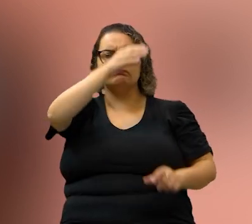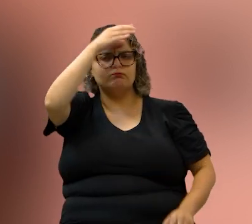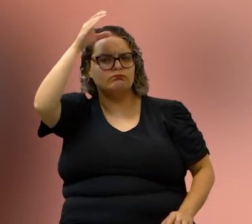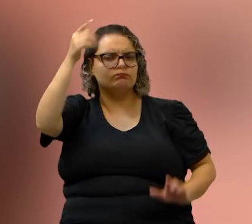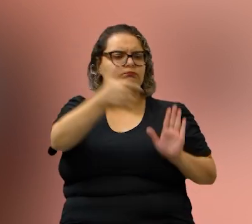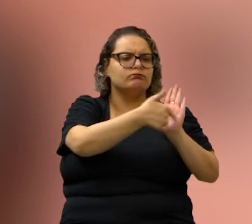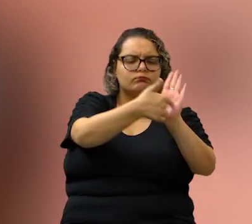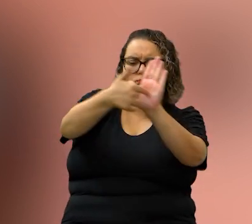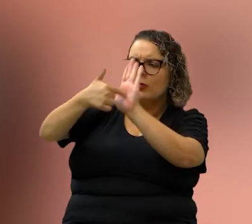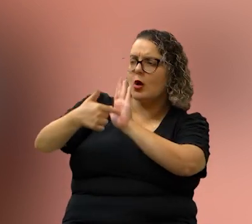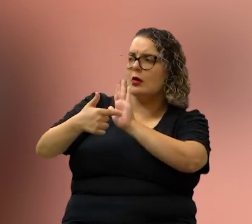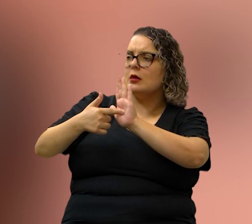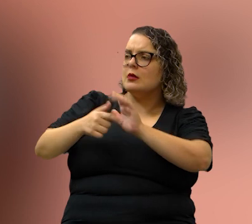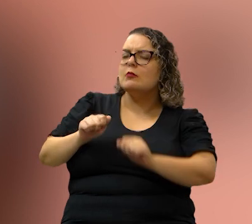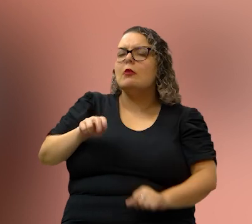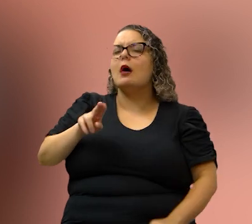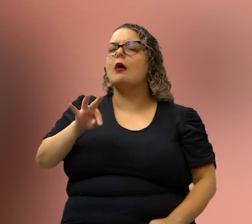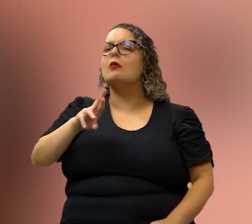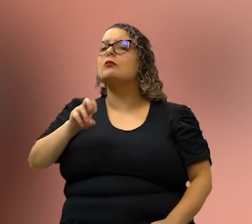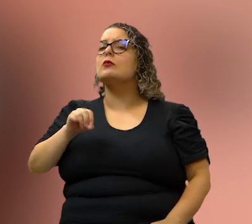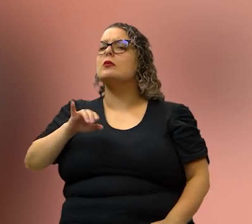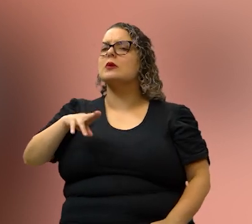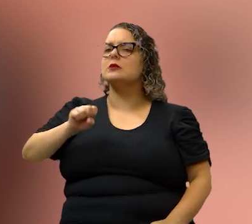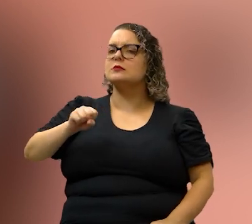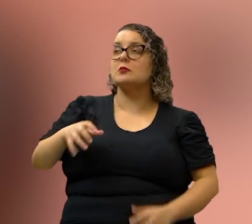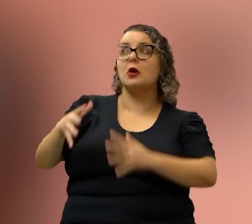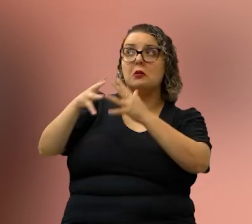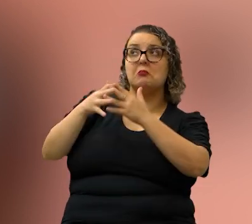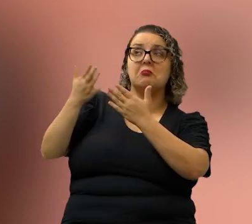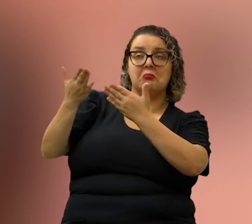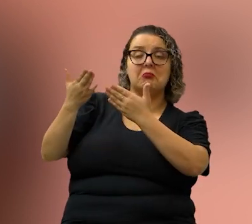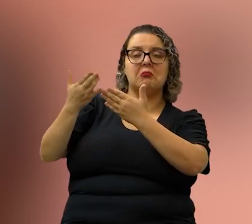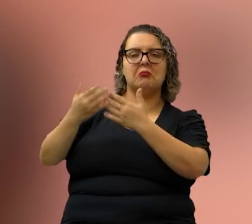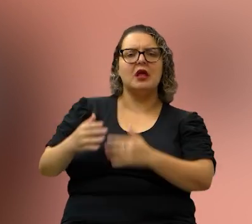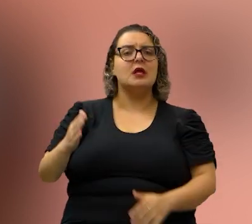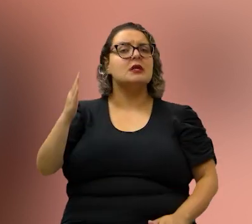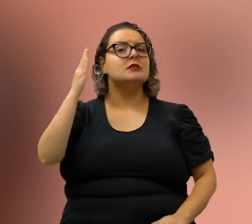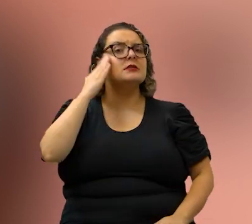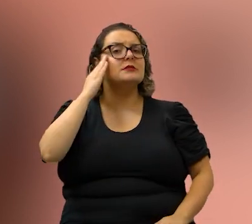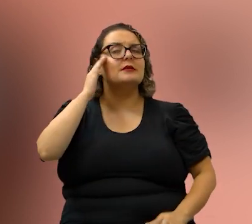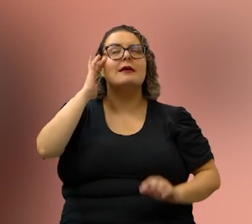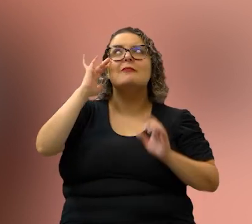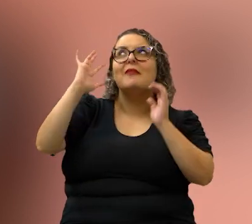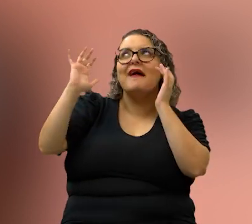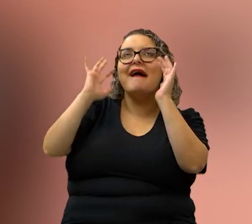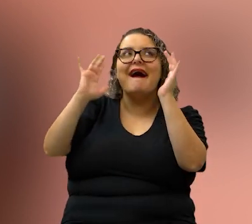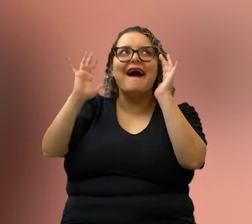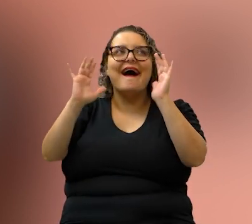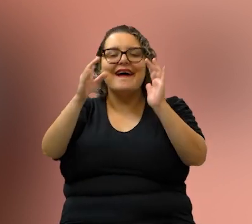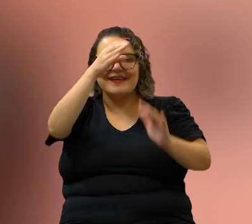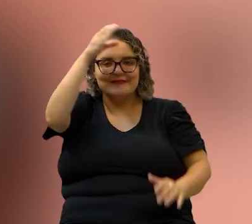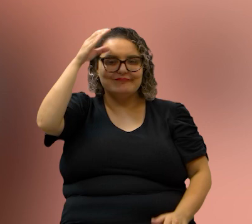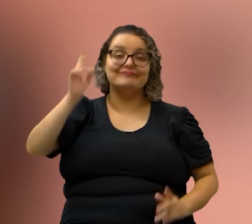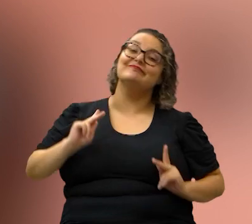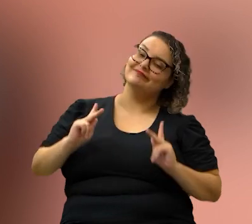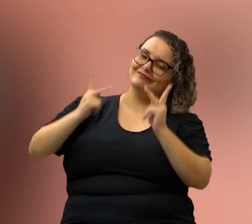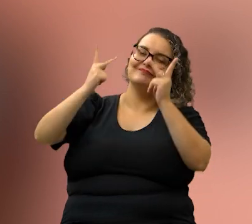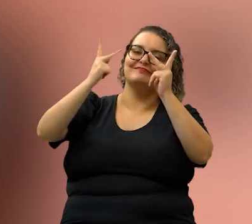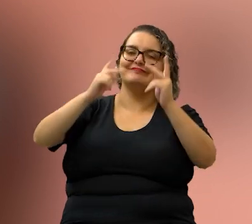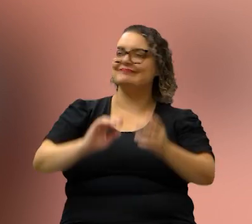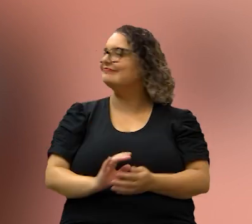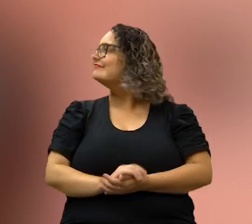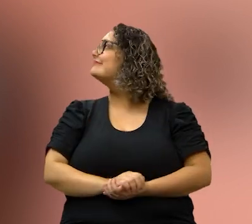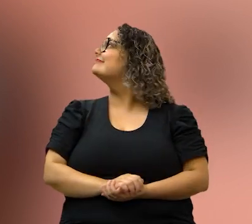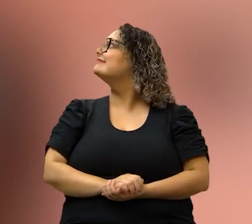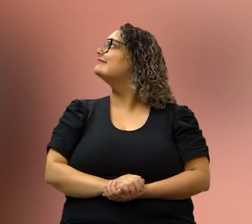clientes e revela um autêntico altruísmo norte-americano. Se você for capaz de entender a imaginação de sua clientela,